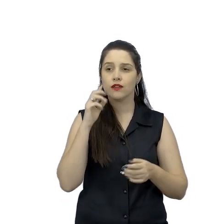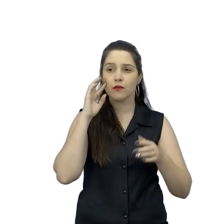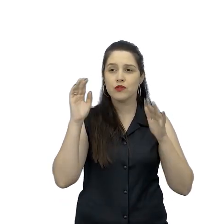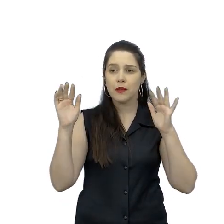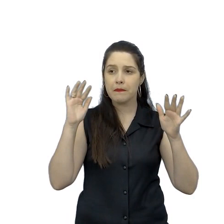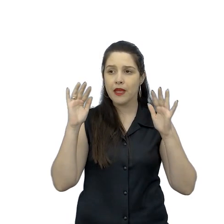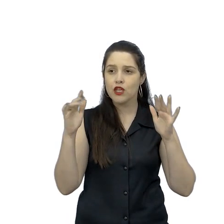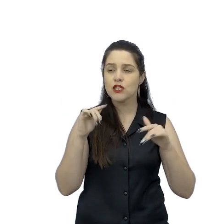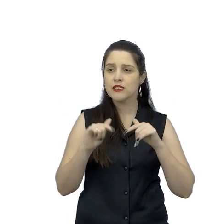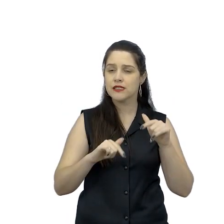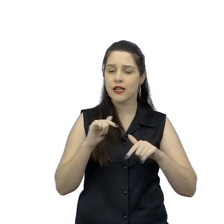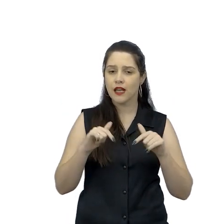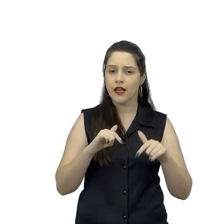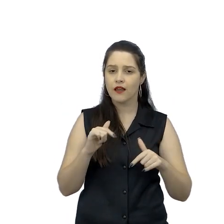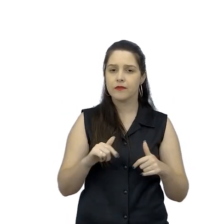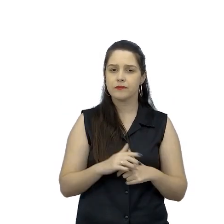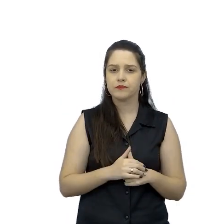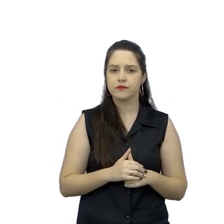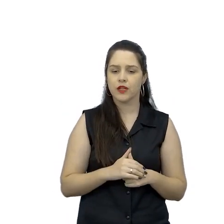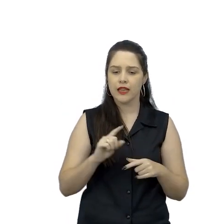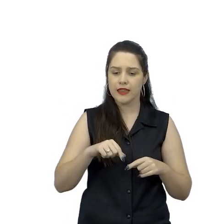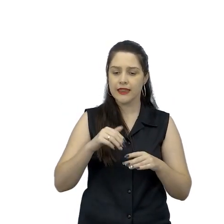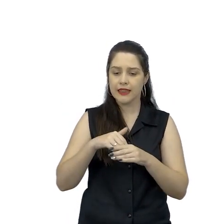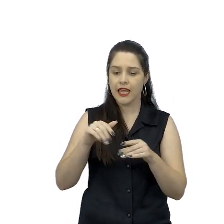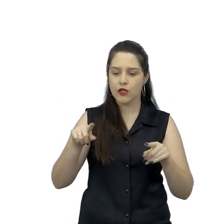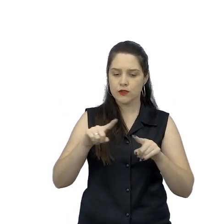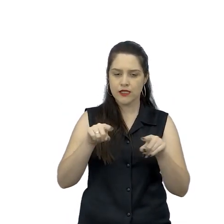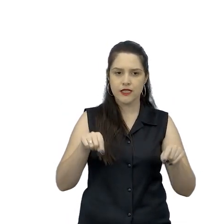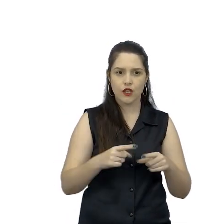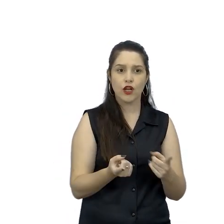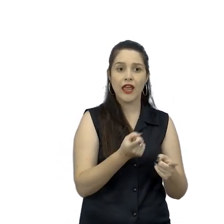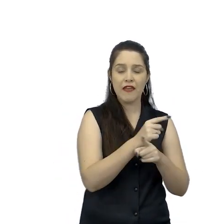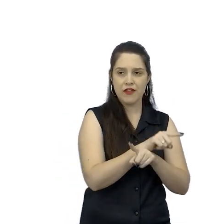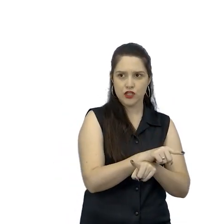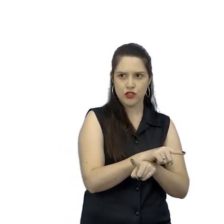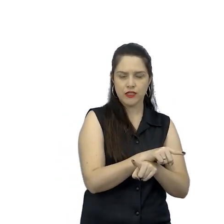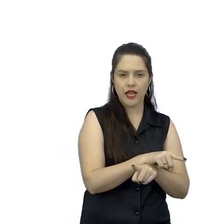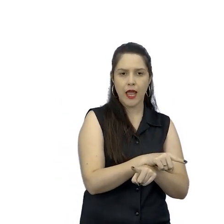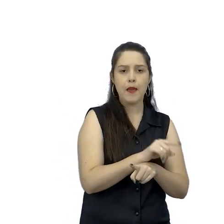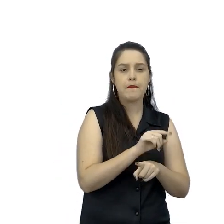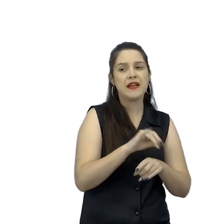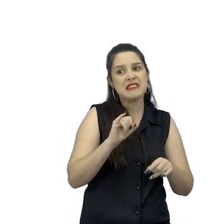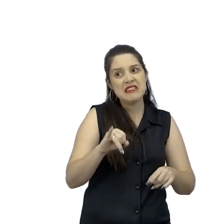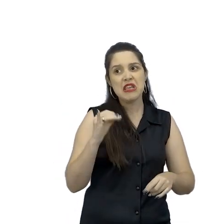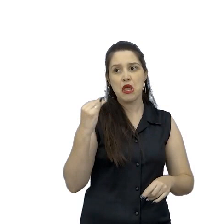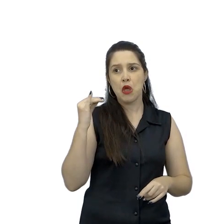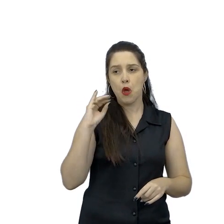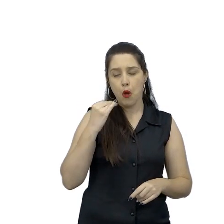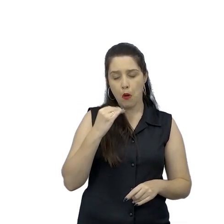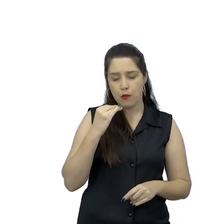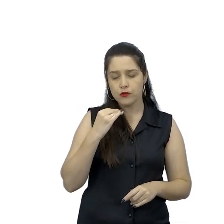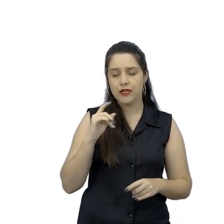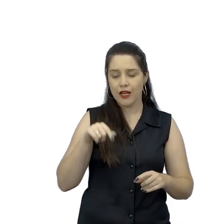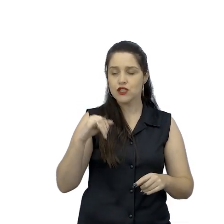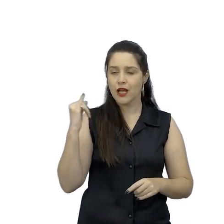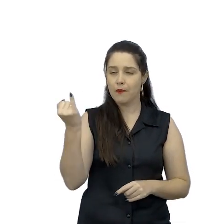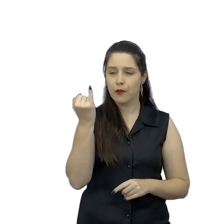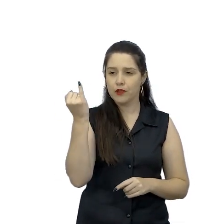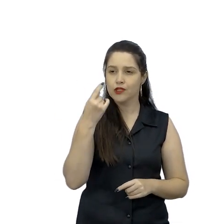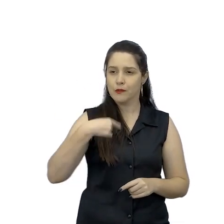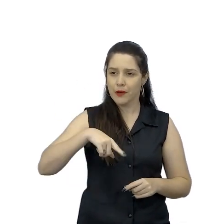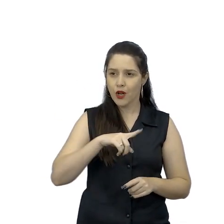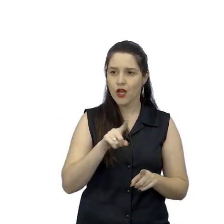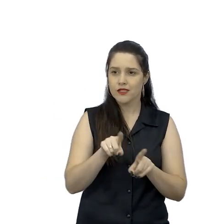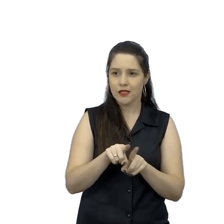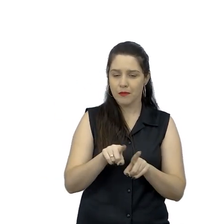então, esse trabalho com a sala de aula invertida. Se houver essa oportunidade, será muito importante para nós,